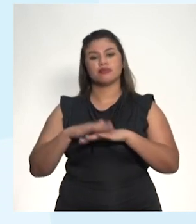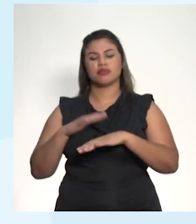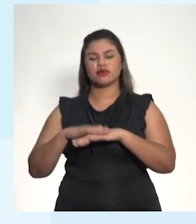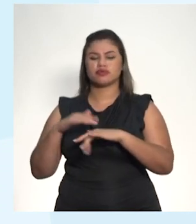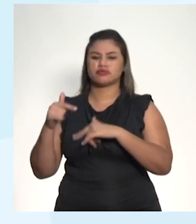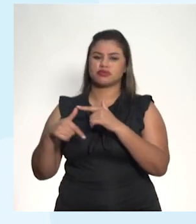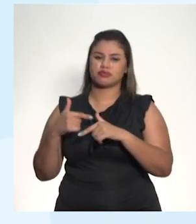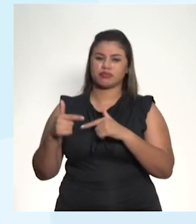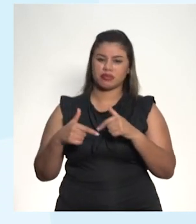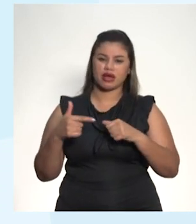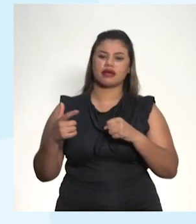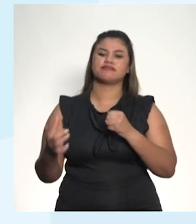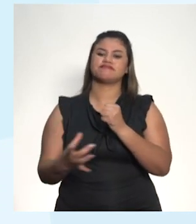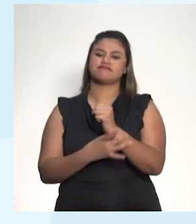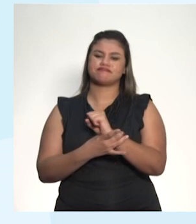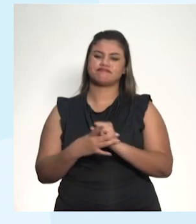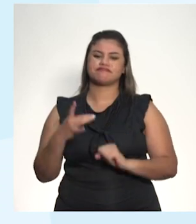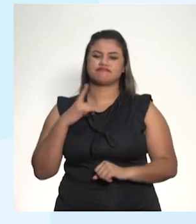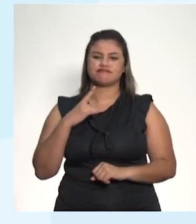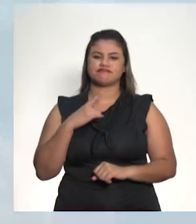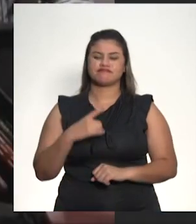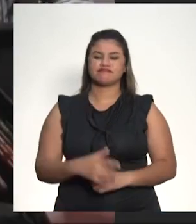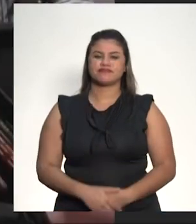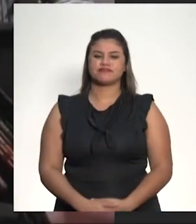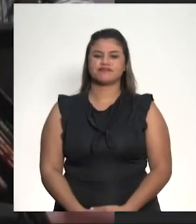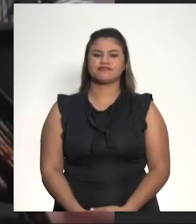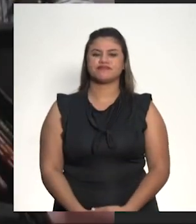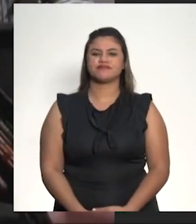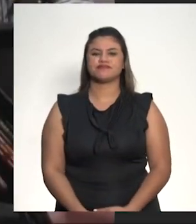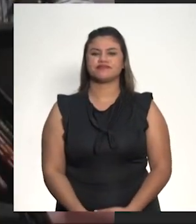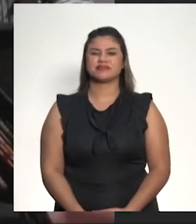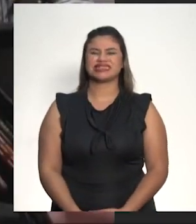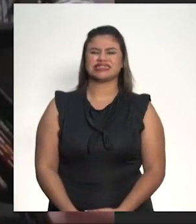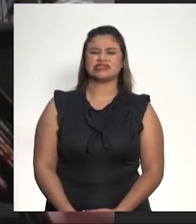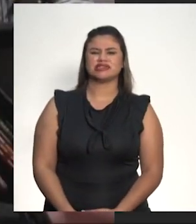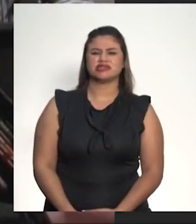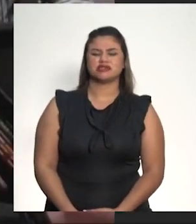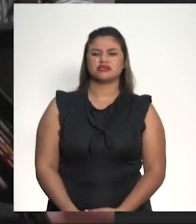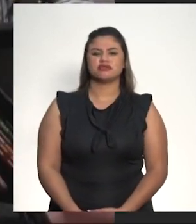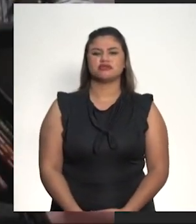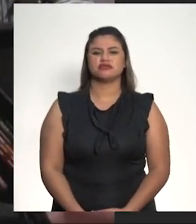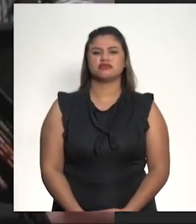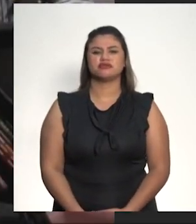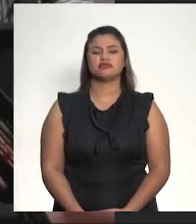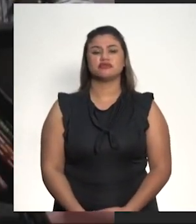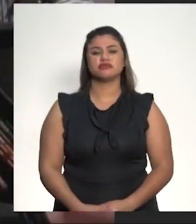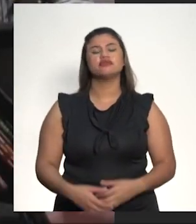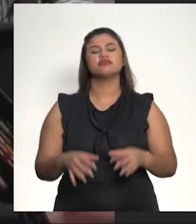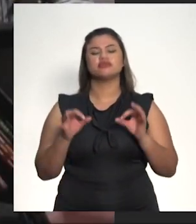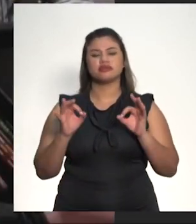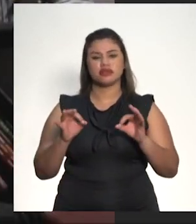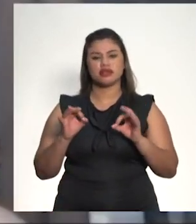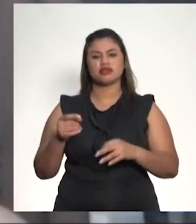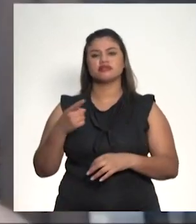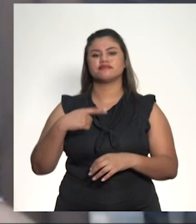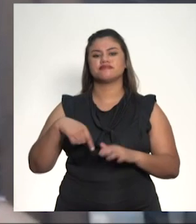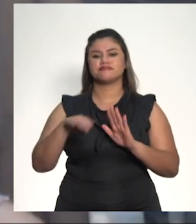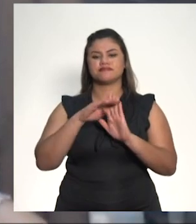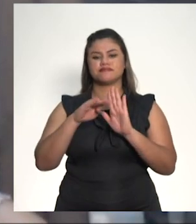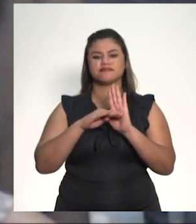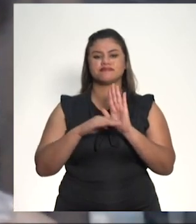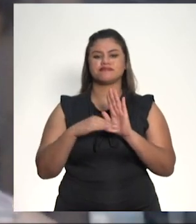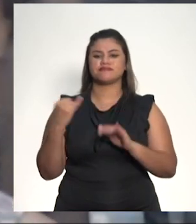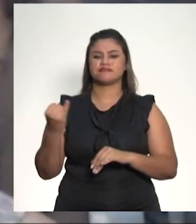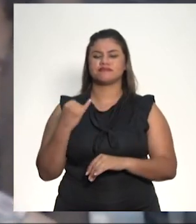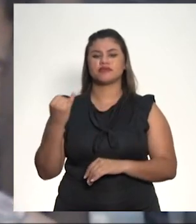trabalho com total segurança, né, Jennifer? Exatamente, Fabi. Esses são elementos fundamentais e os